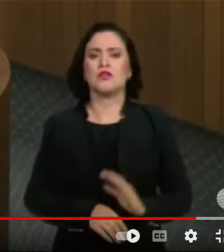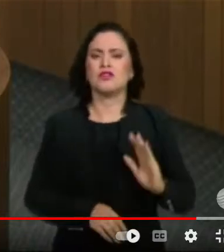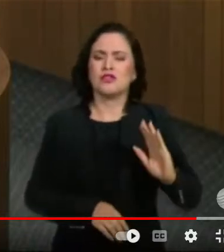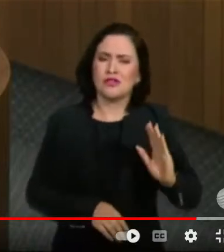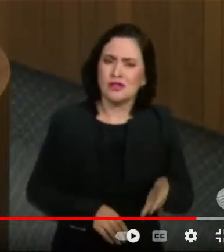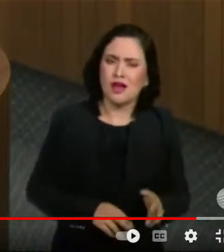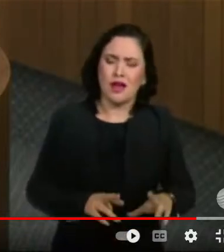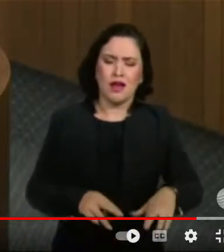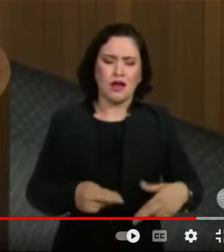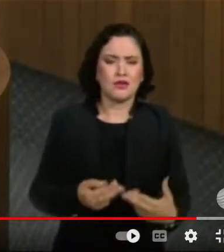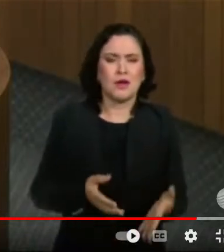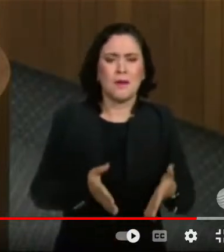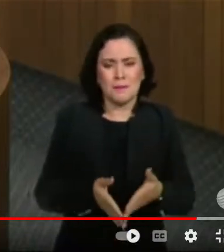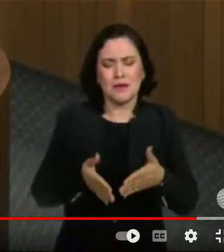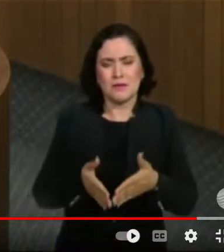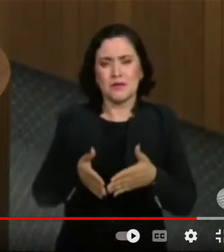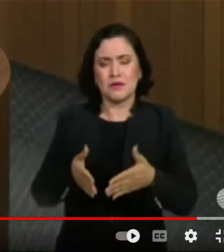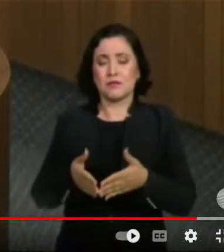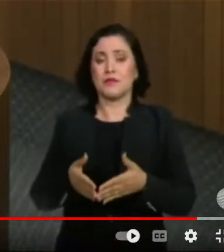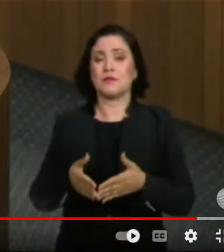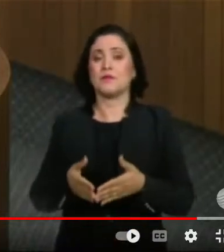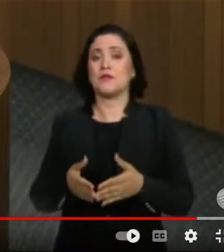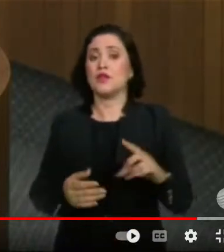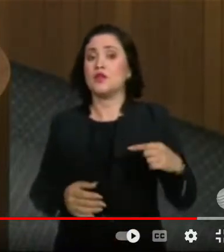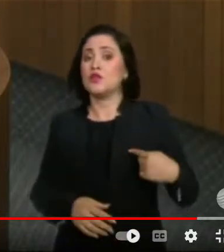notícia importante que temos é que o governador Brandão,